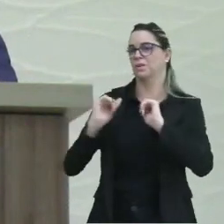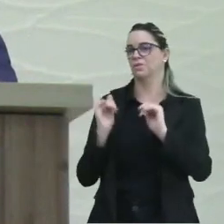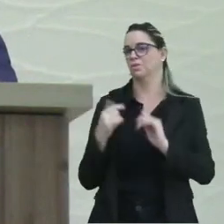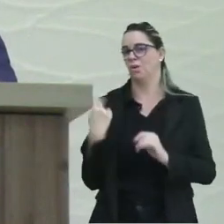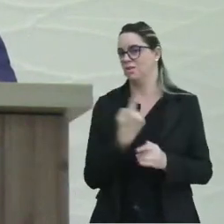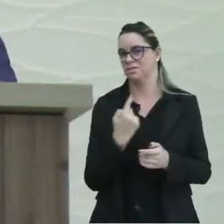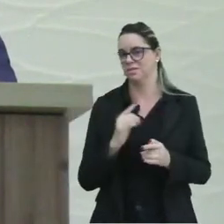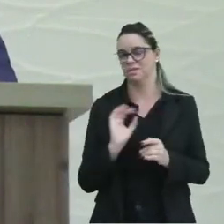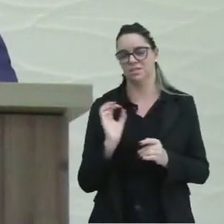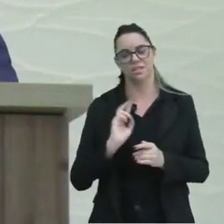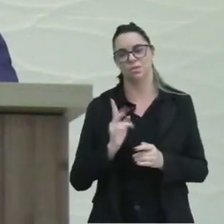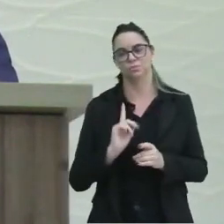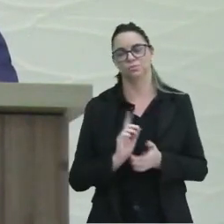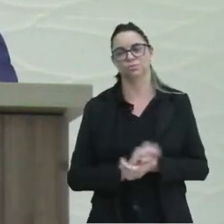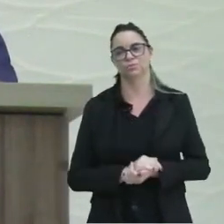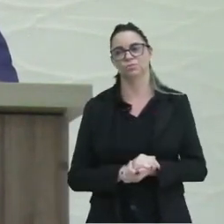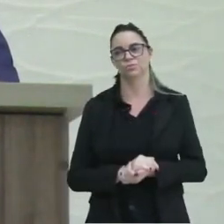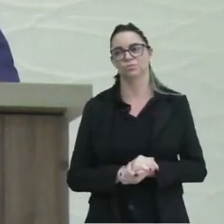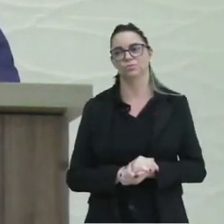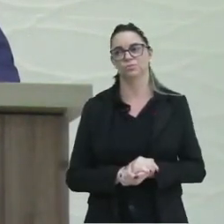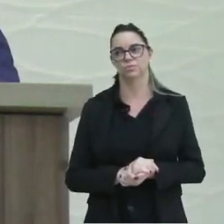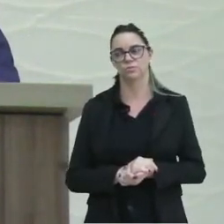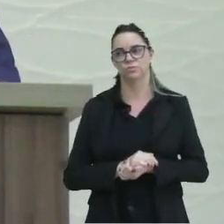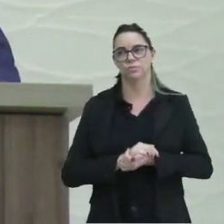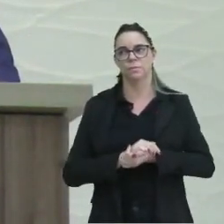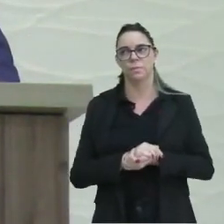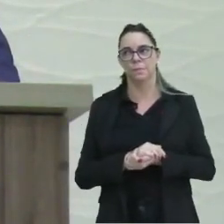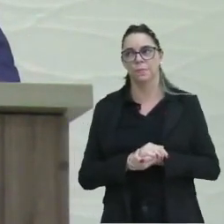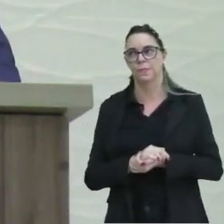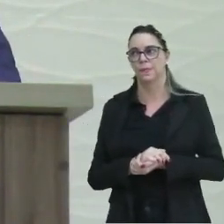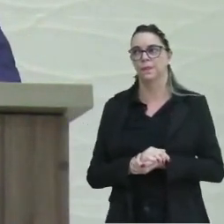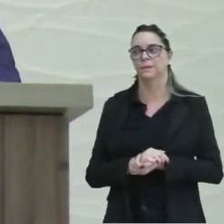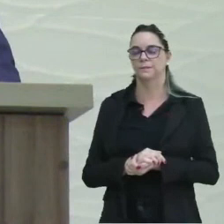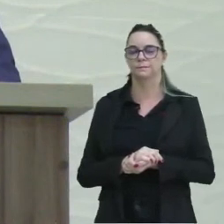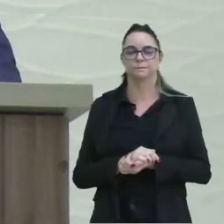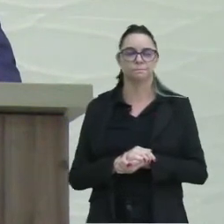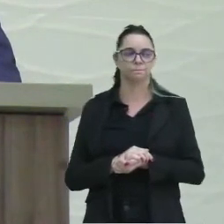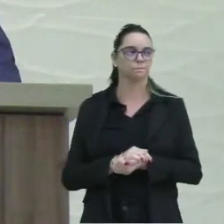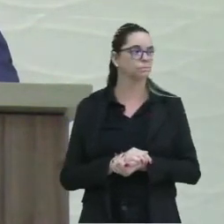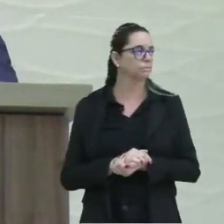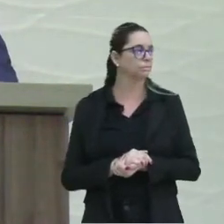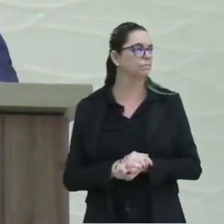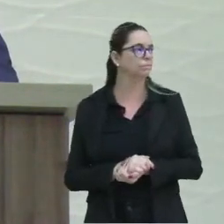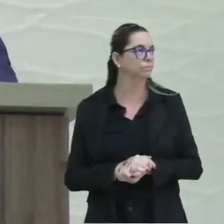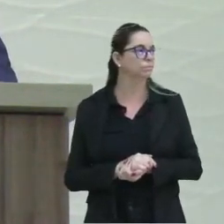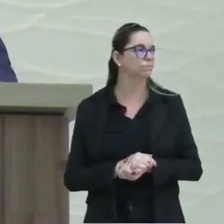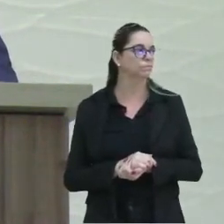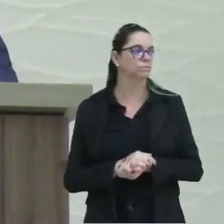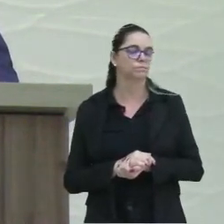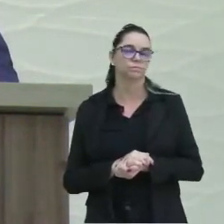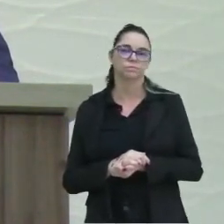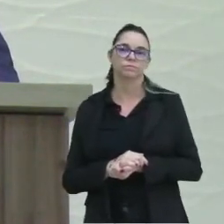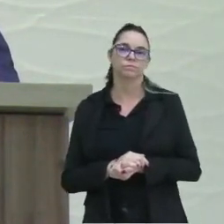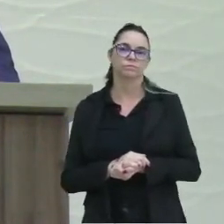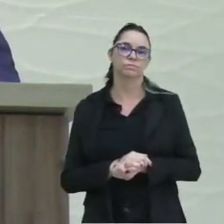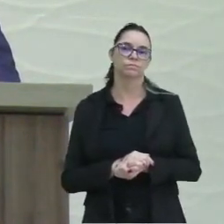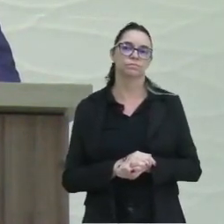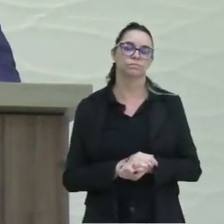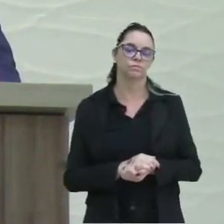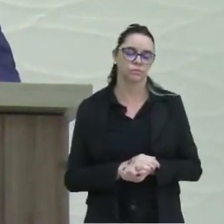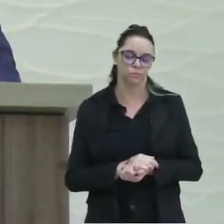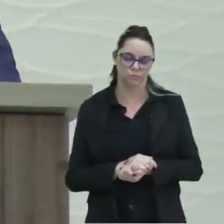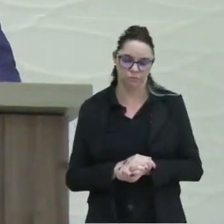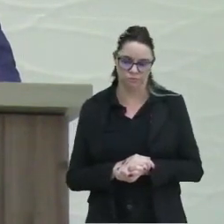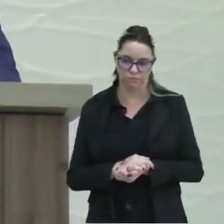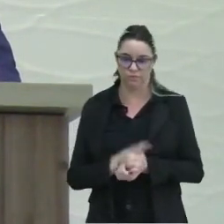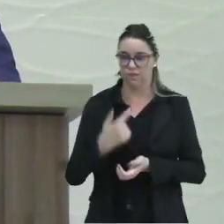também na palavra que eles têm dito aí nas assembleias, nos cards e na própria conversa com os vereadores aqui na casa.